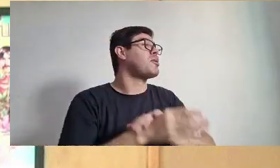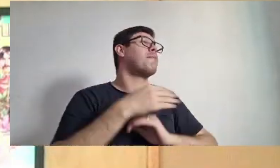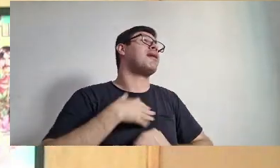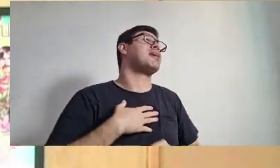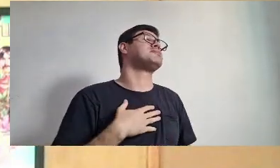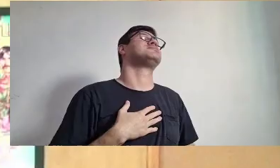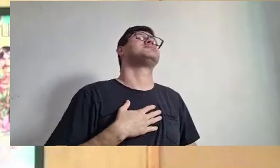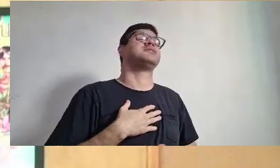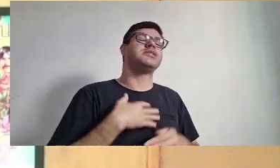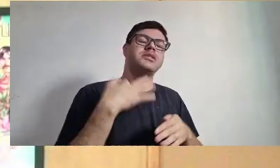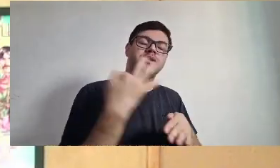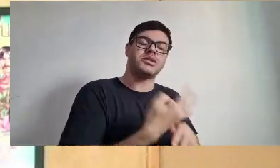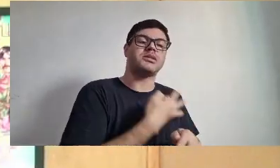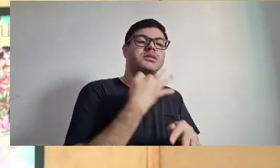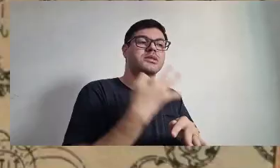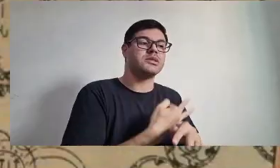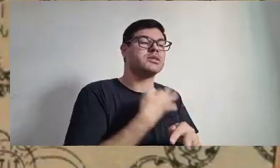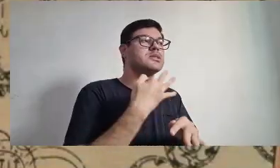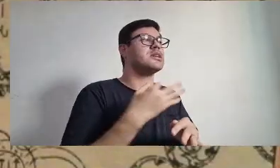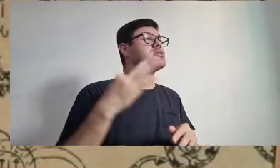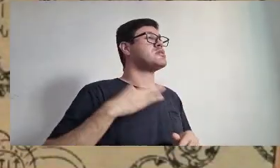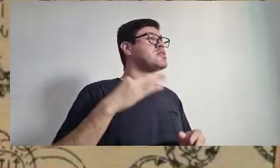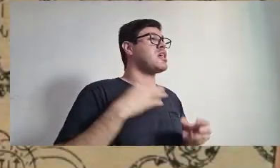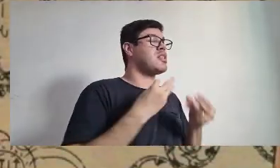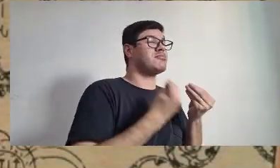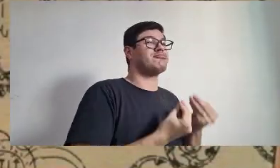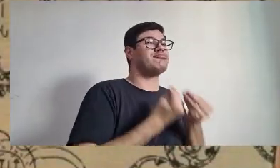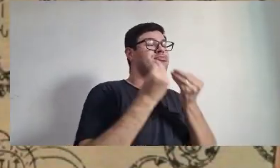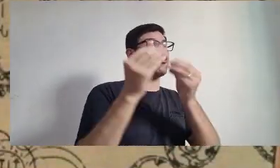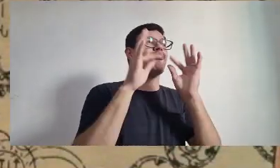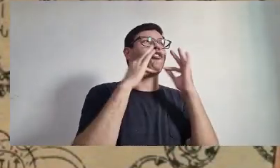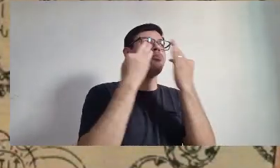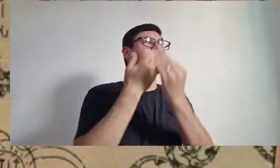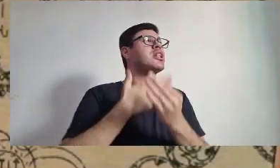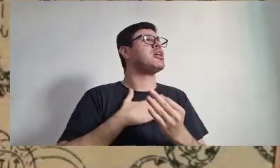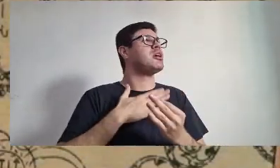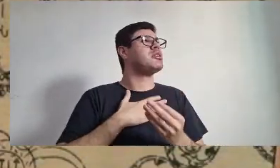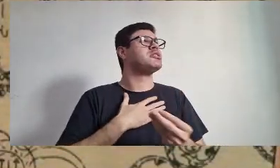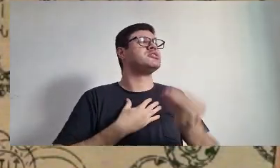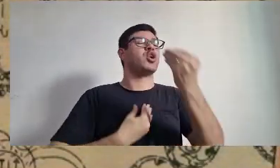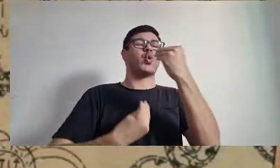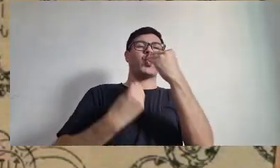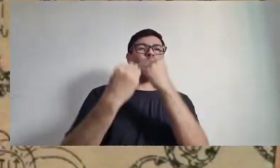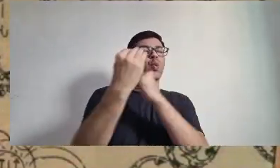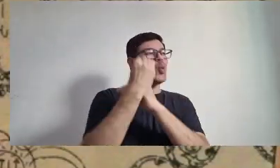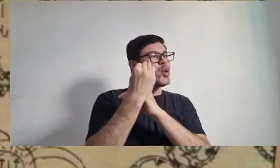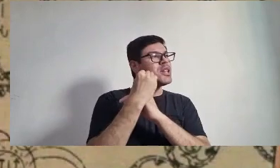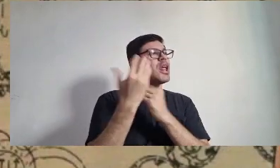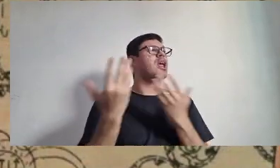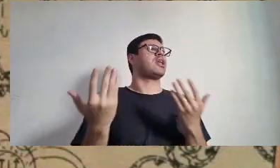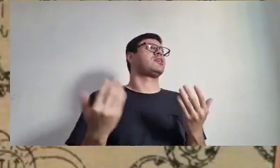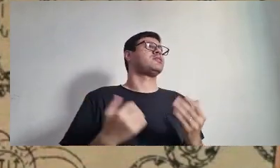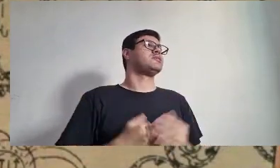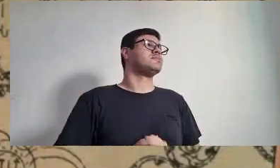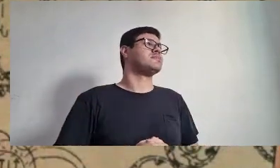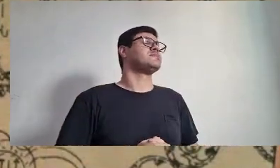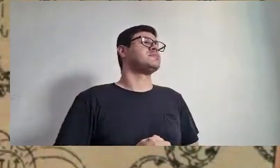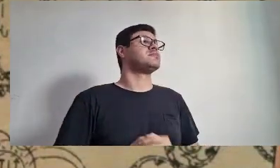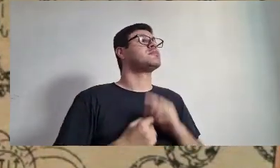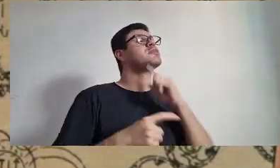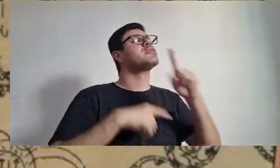mínimo, entregar para minha mãe para alimentação. E depois que terminou